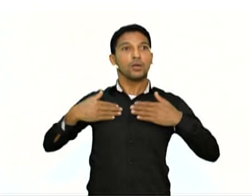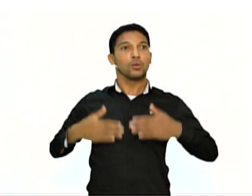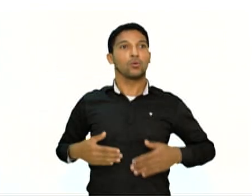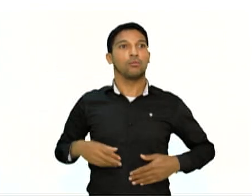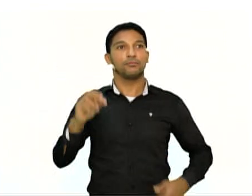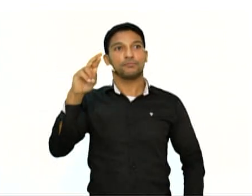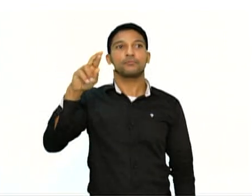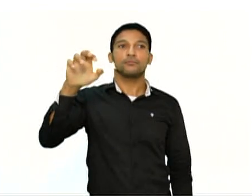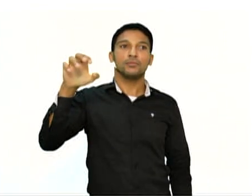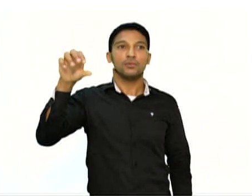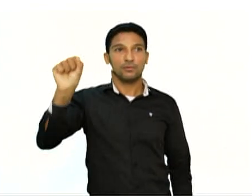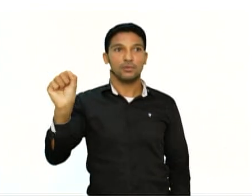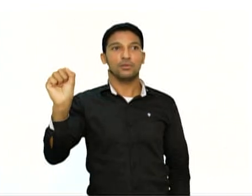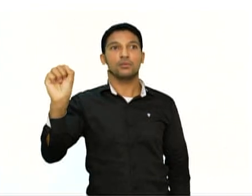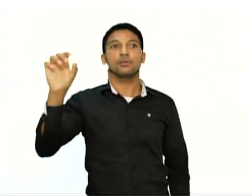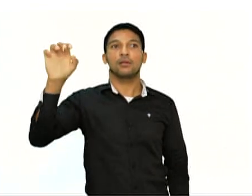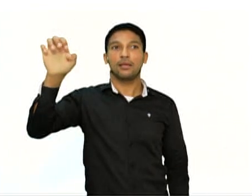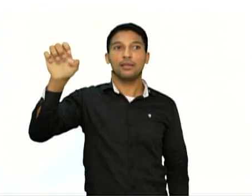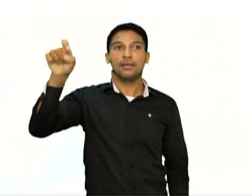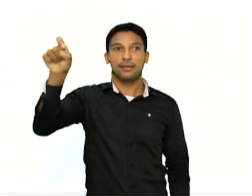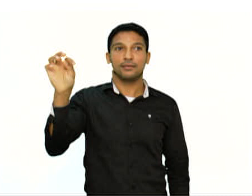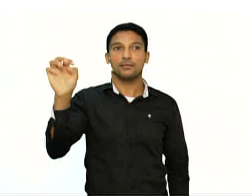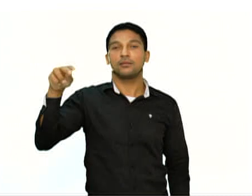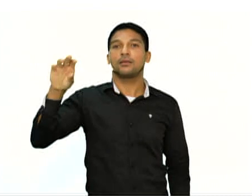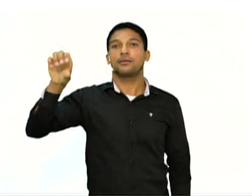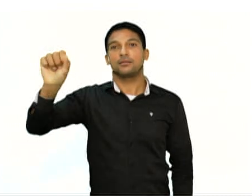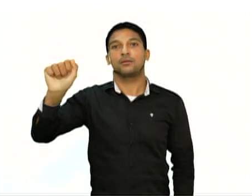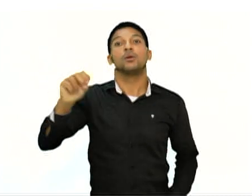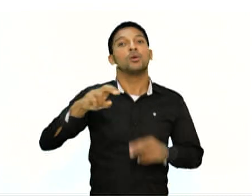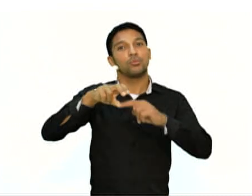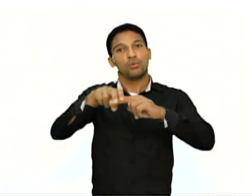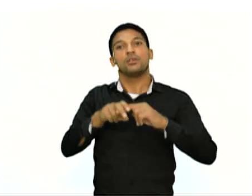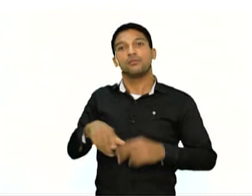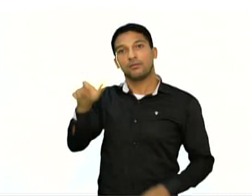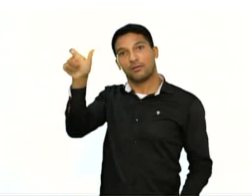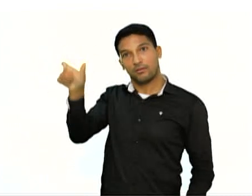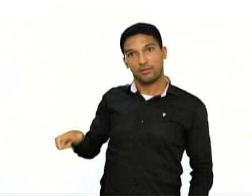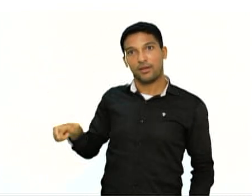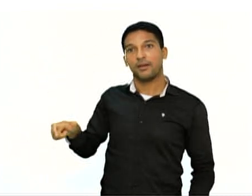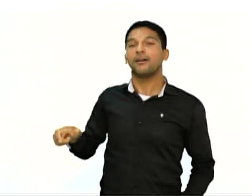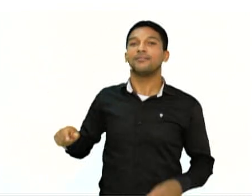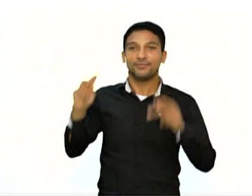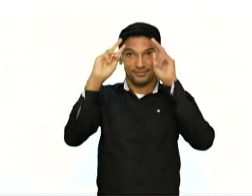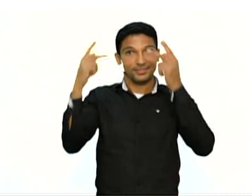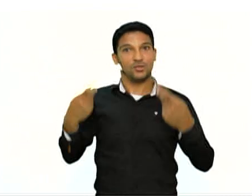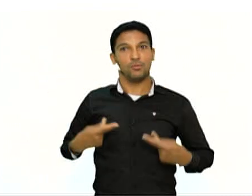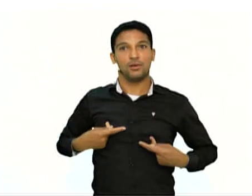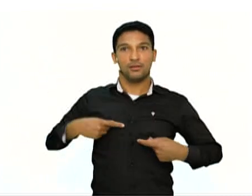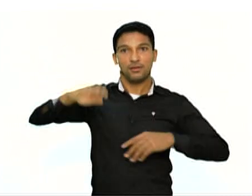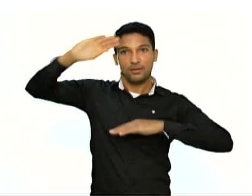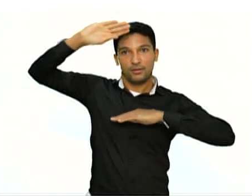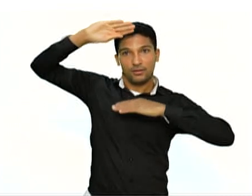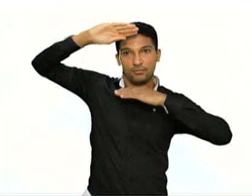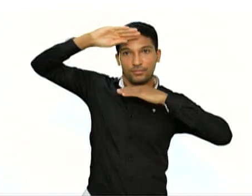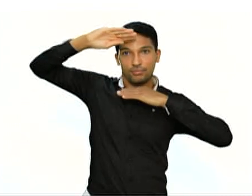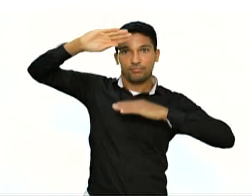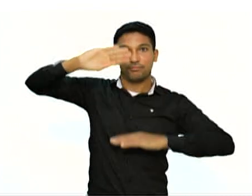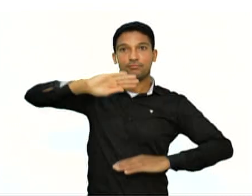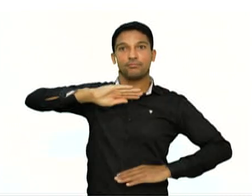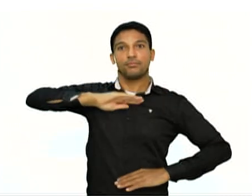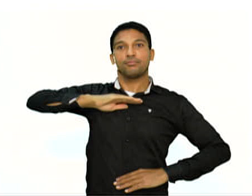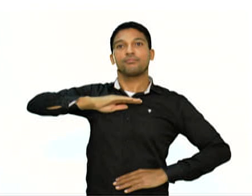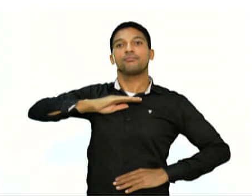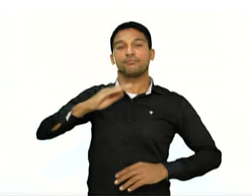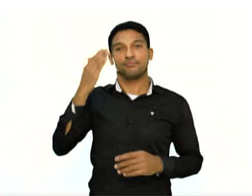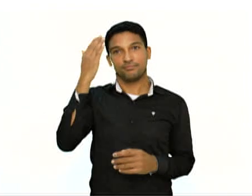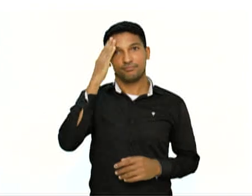extensa fazem o ser humano, fazem quem você é, quem eu sou. Então, o ser humano dividido em dois, ele